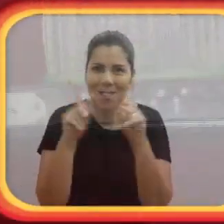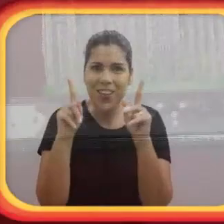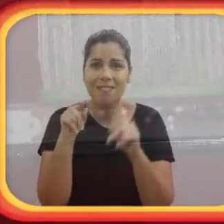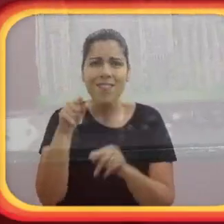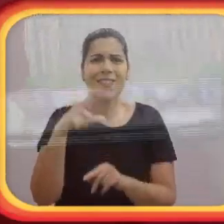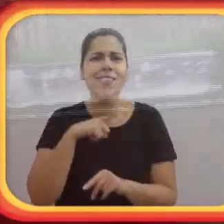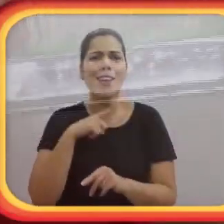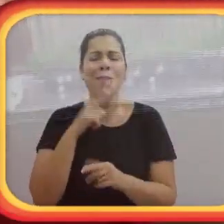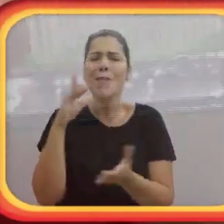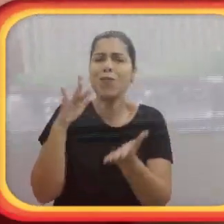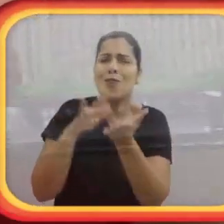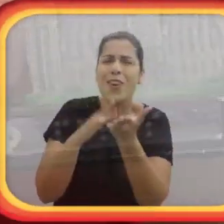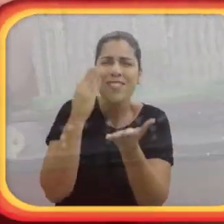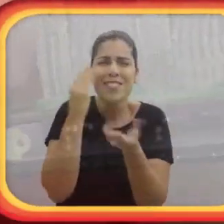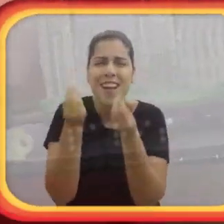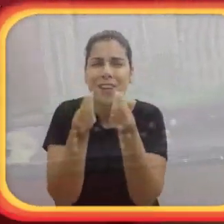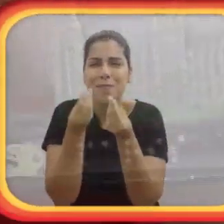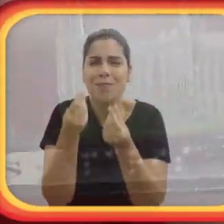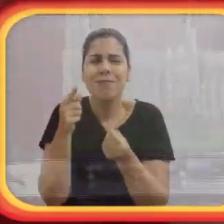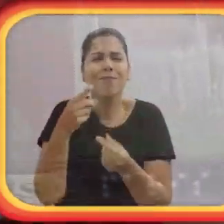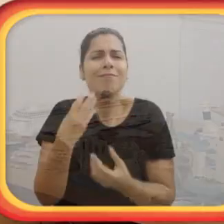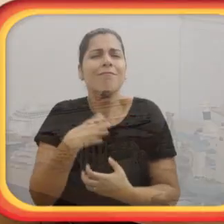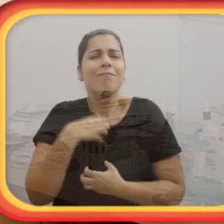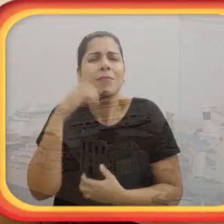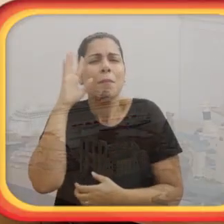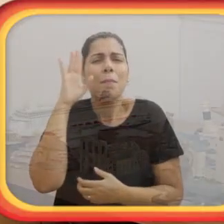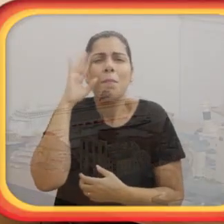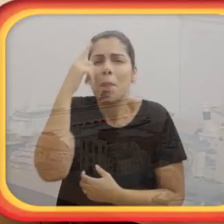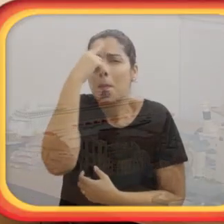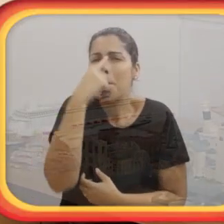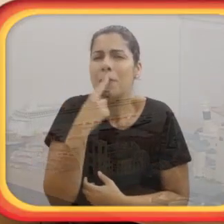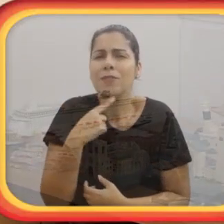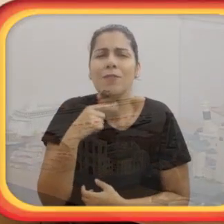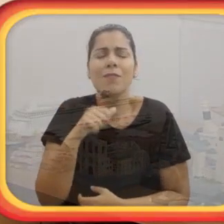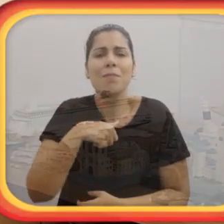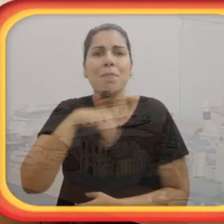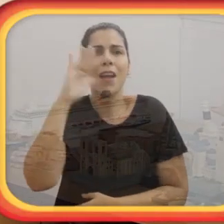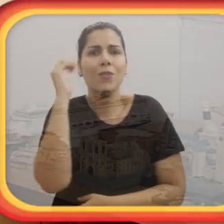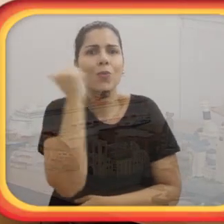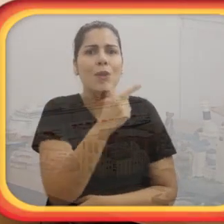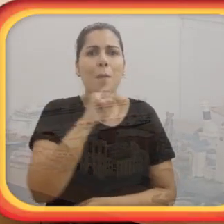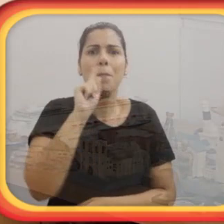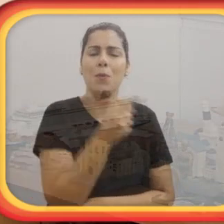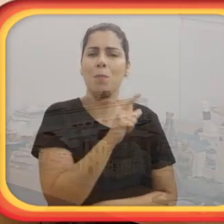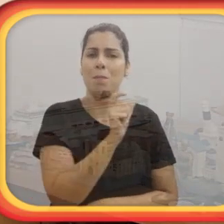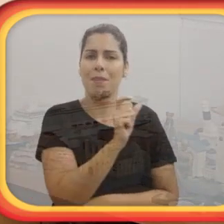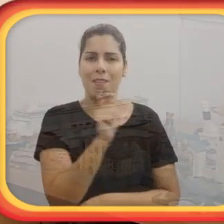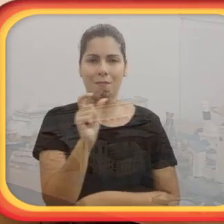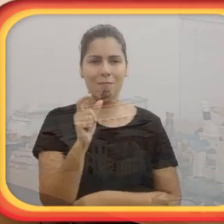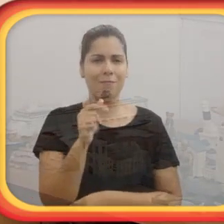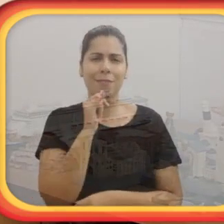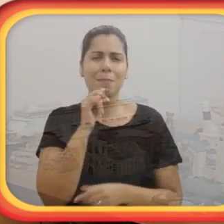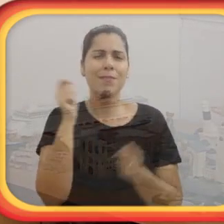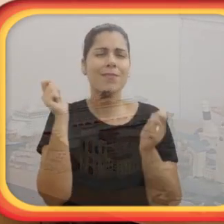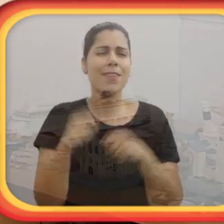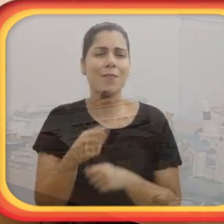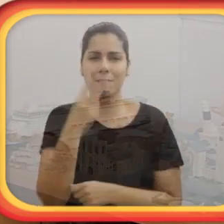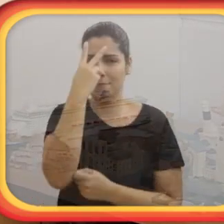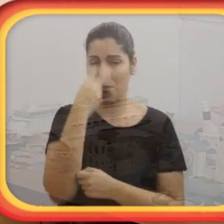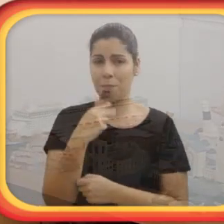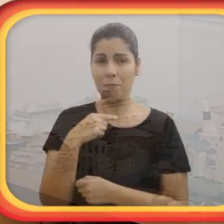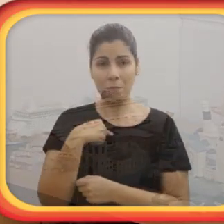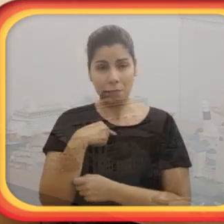que era totalmente diferente do que é. Eu imaginava que era tipo uma torre de xadrez, mas não é, né? Ela é totalmente diferente, você tem que tocar para